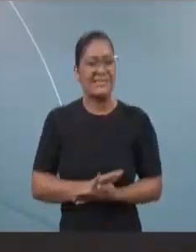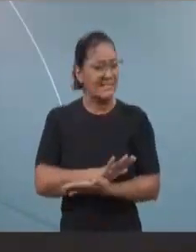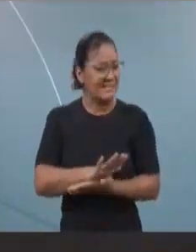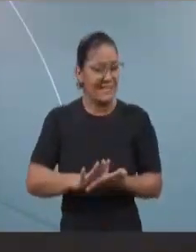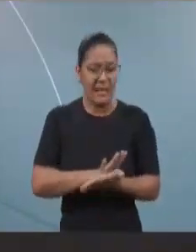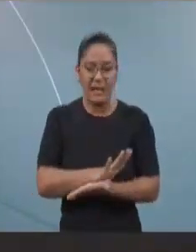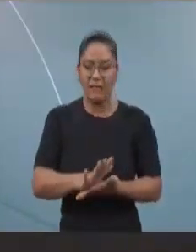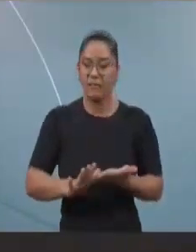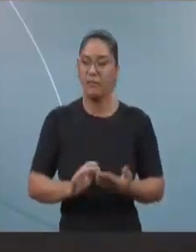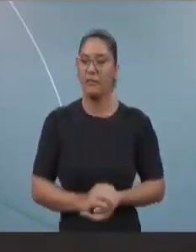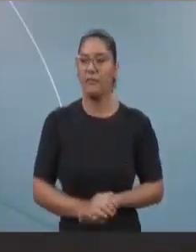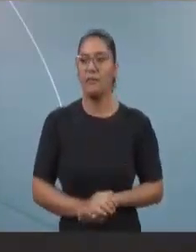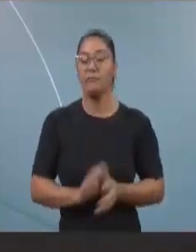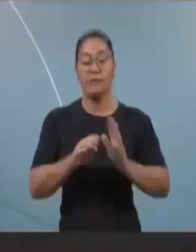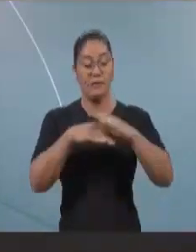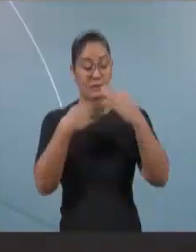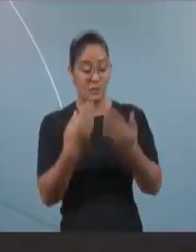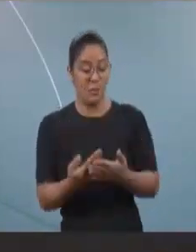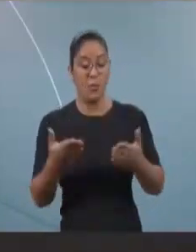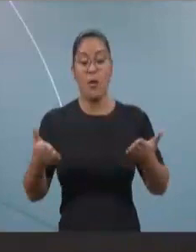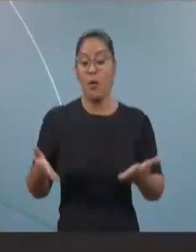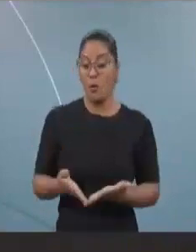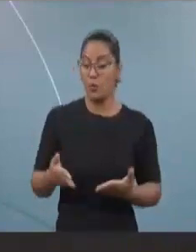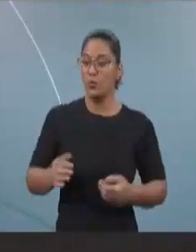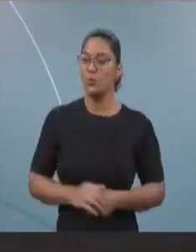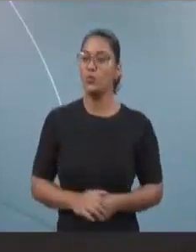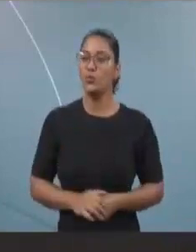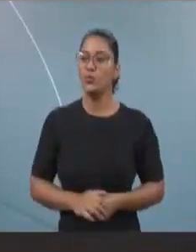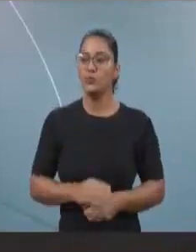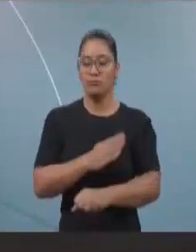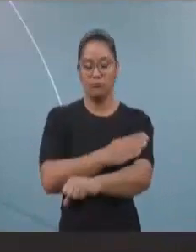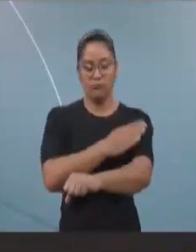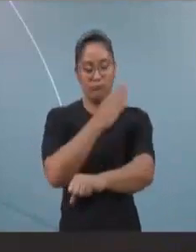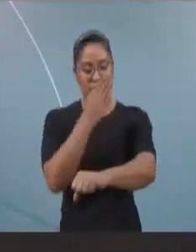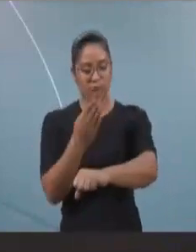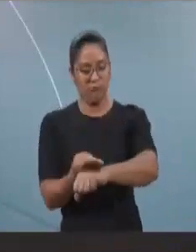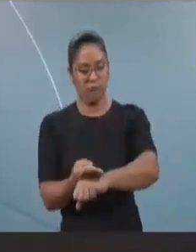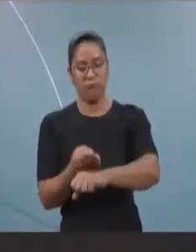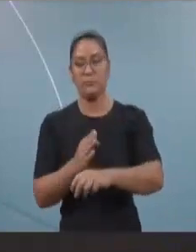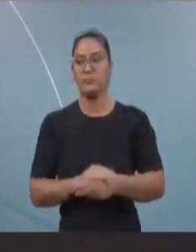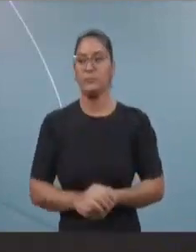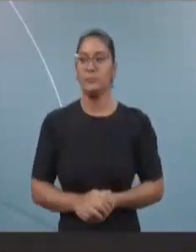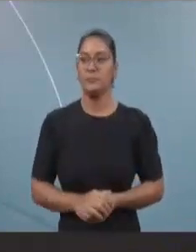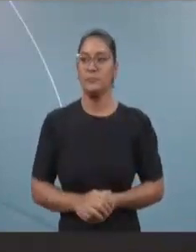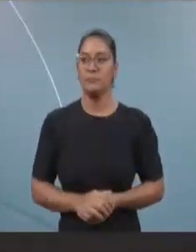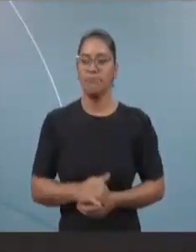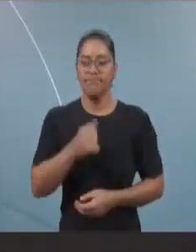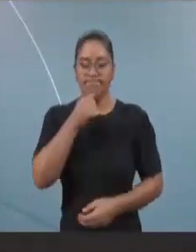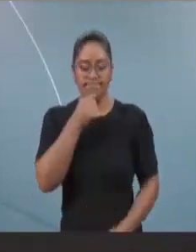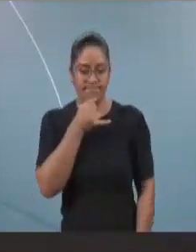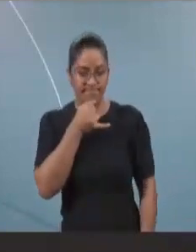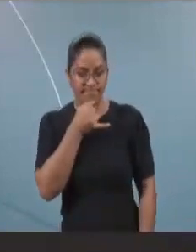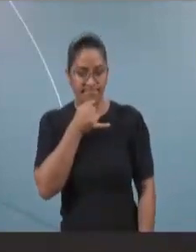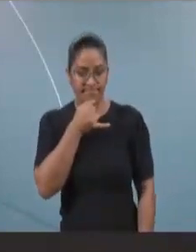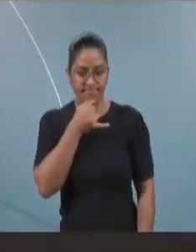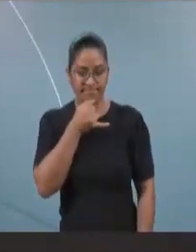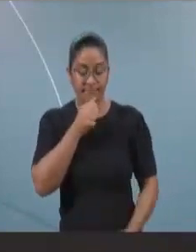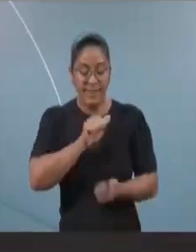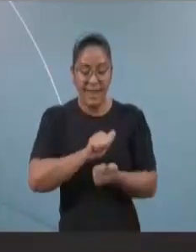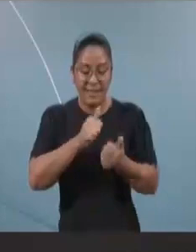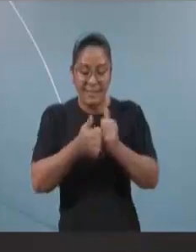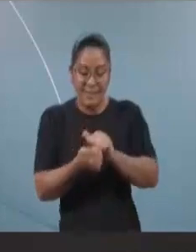nada nessa escola hoje essa escola funciona de tempo em tempo integral Mas infelizmente não foi